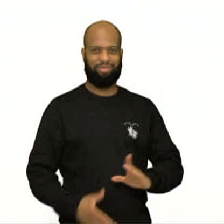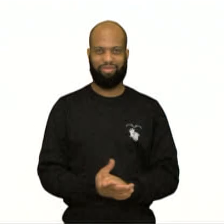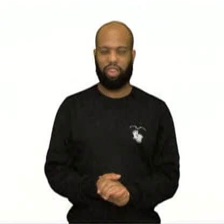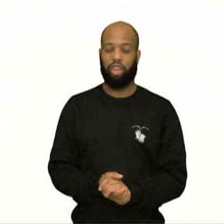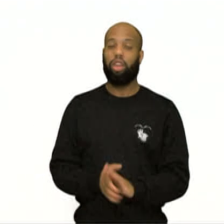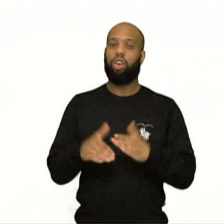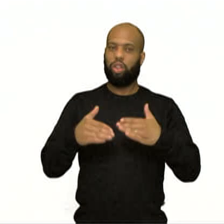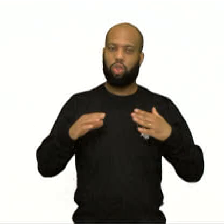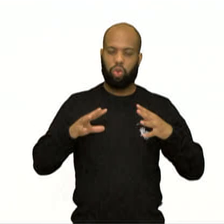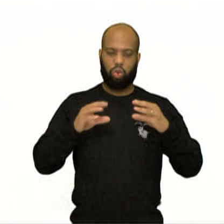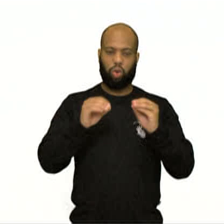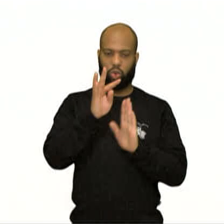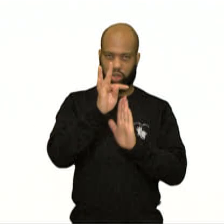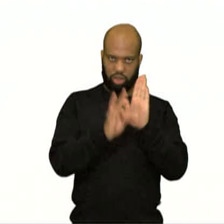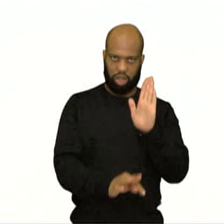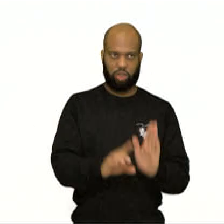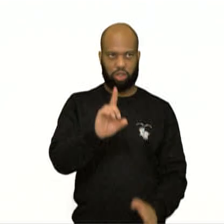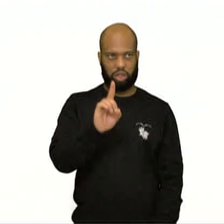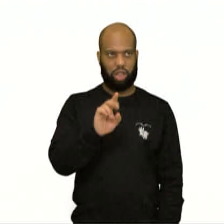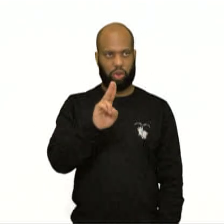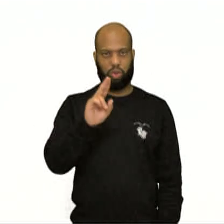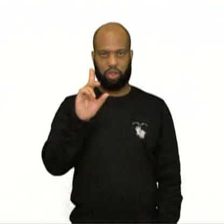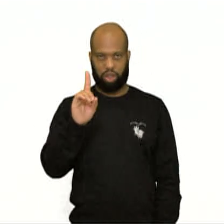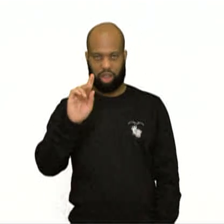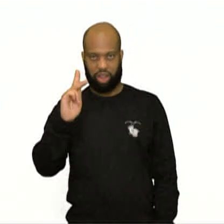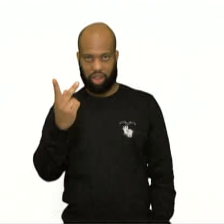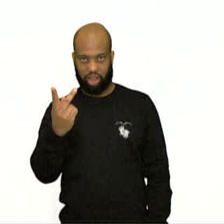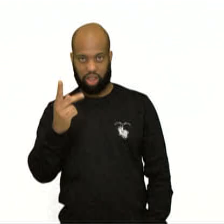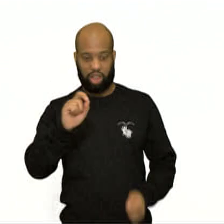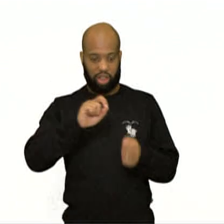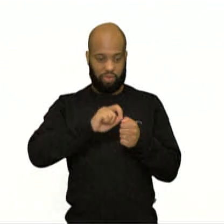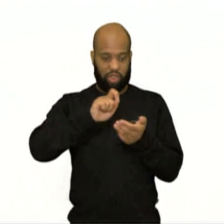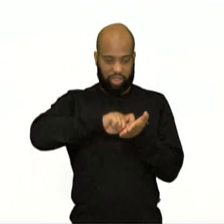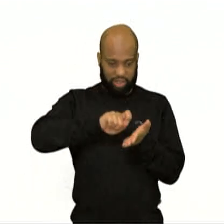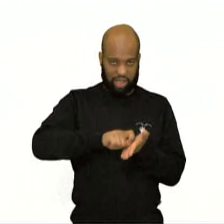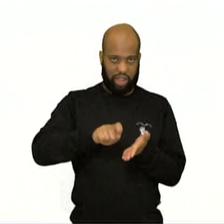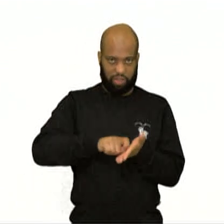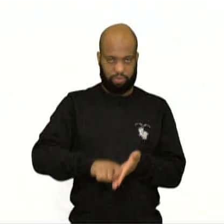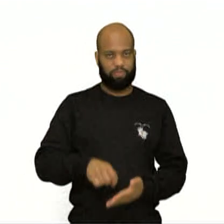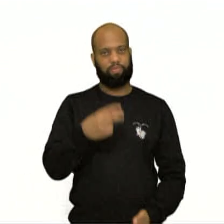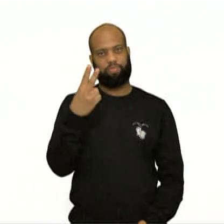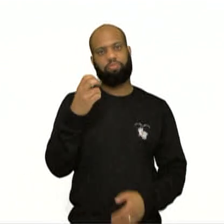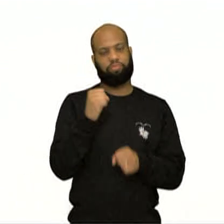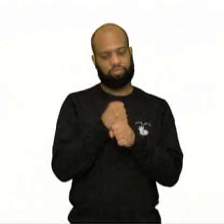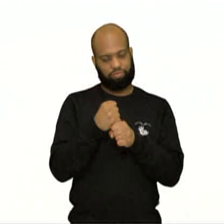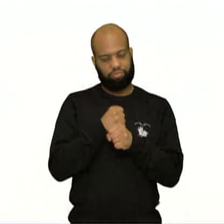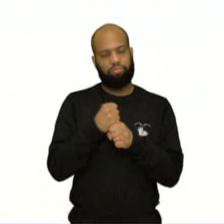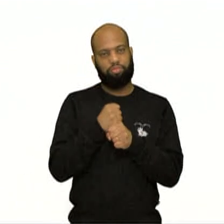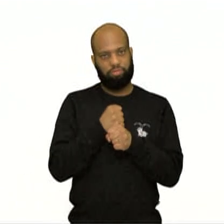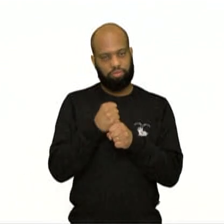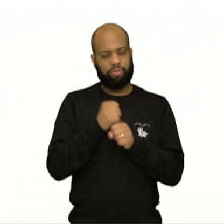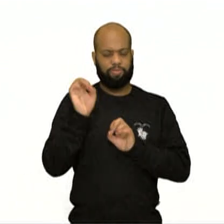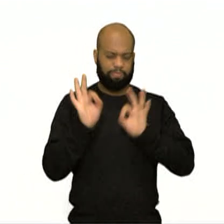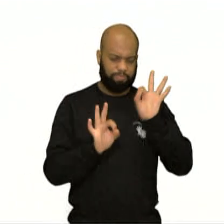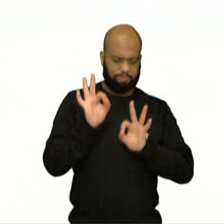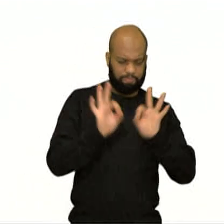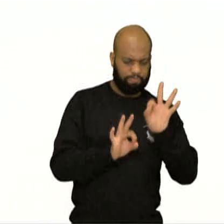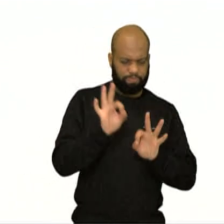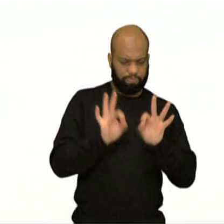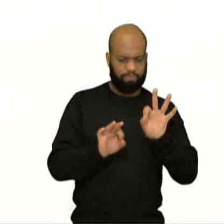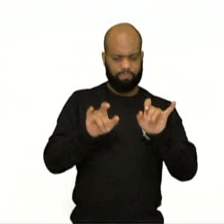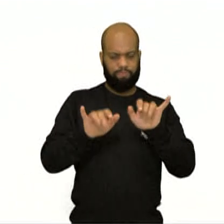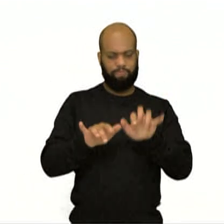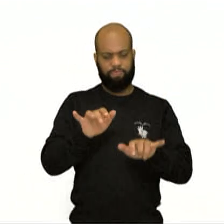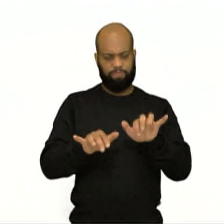da Declaração Universal de Direitos Humanos foi composto em menos de 2 anos. Em 2 anos eles fizeram a organização, a escrita